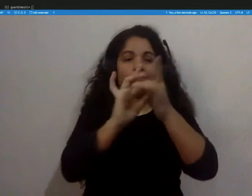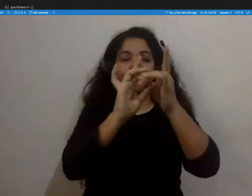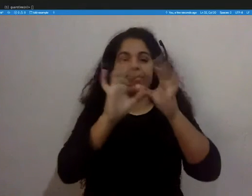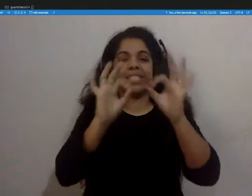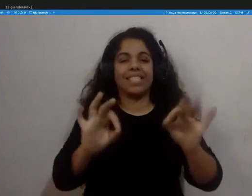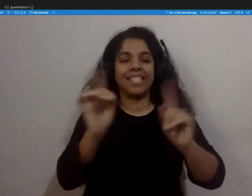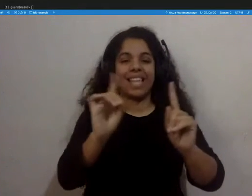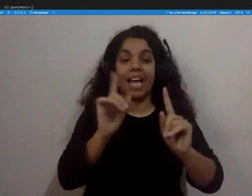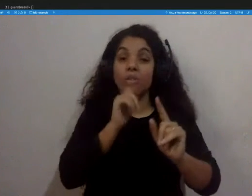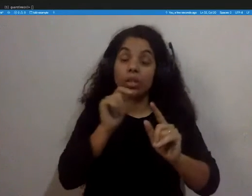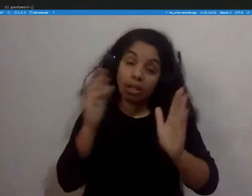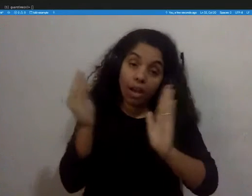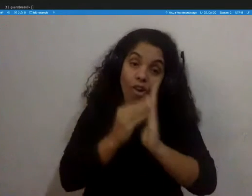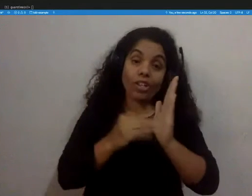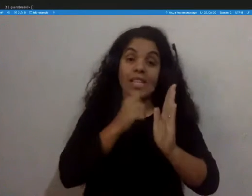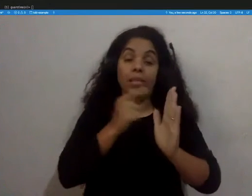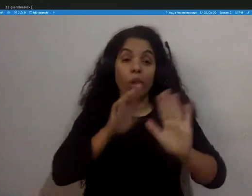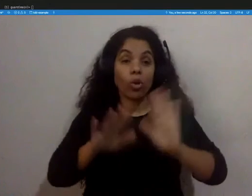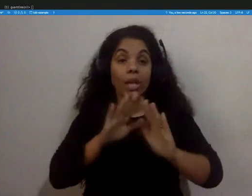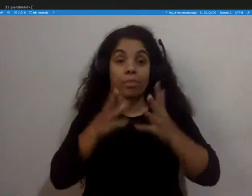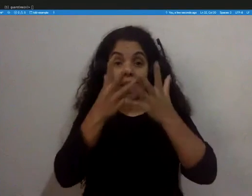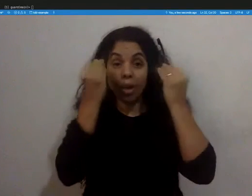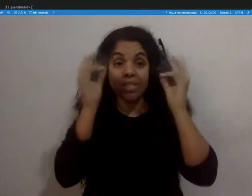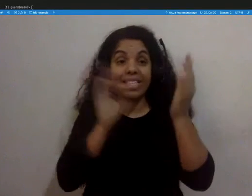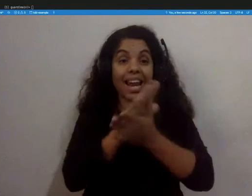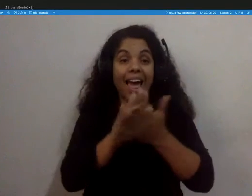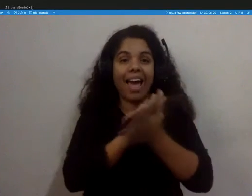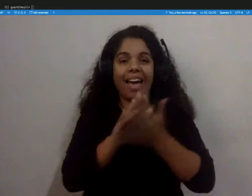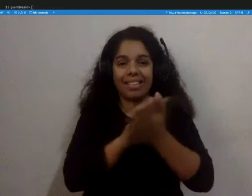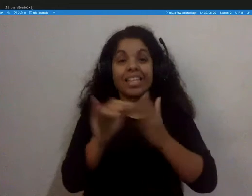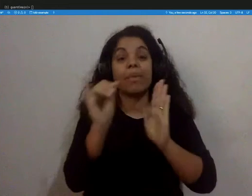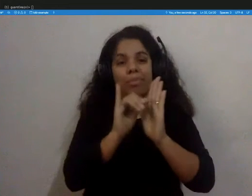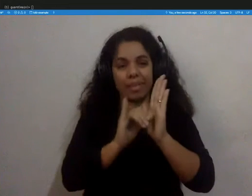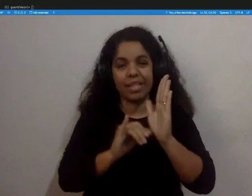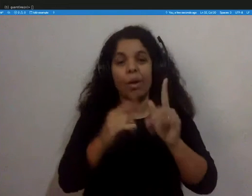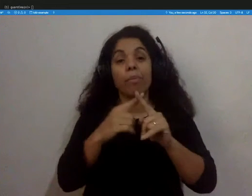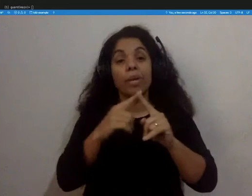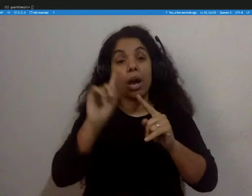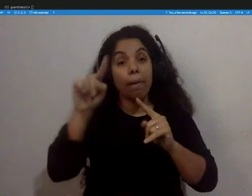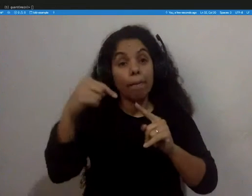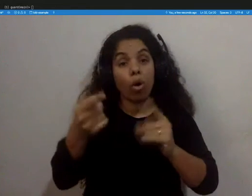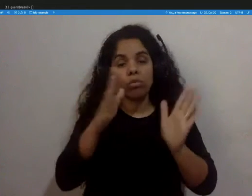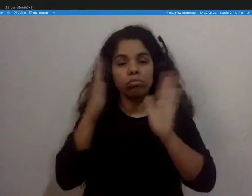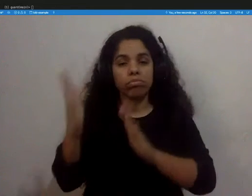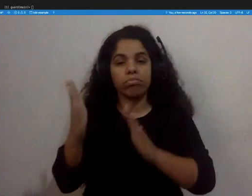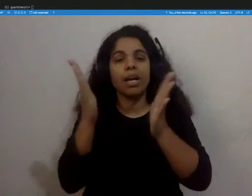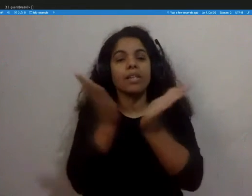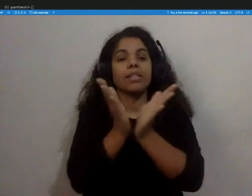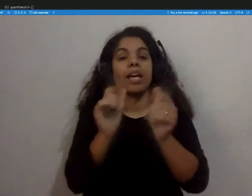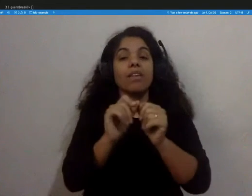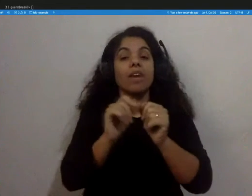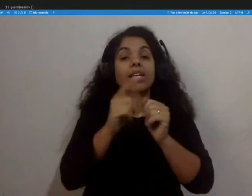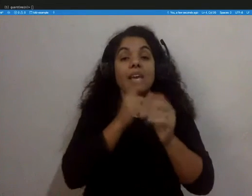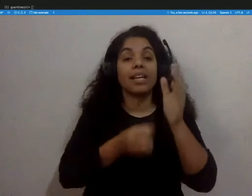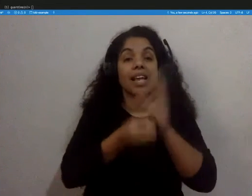ele controlar que você não esqueceu de implementar nada. Por quê? Porque o próximo passo nosso seria fazer agora, criar a